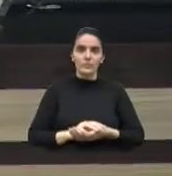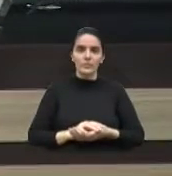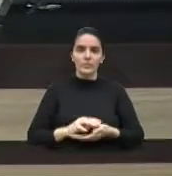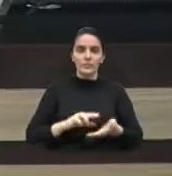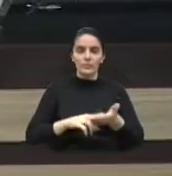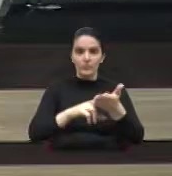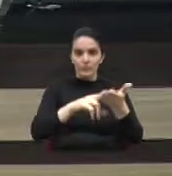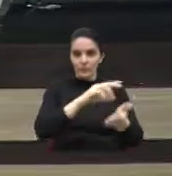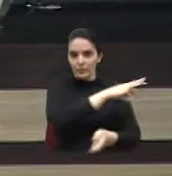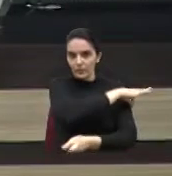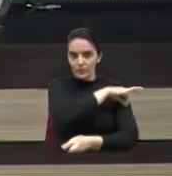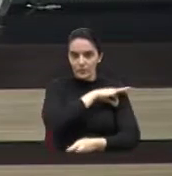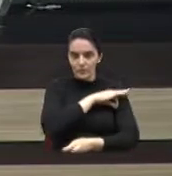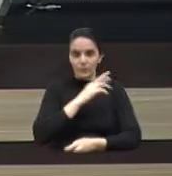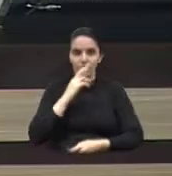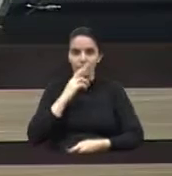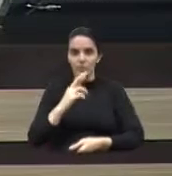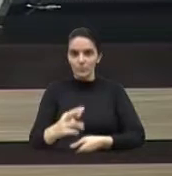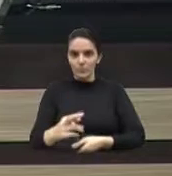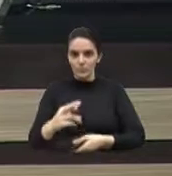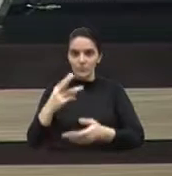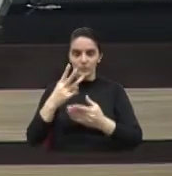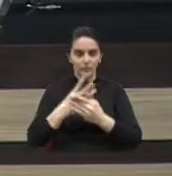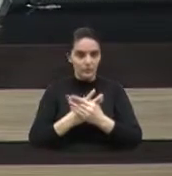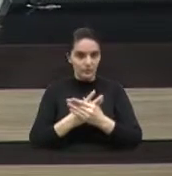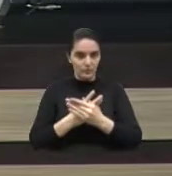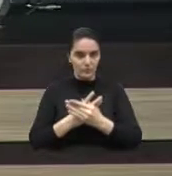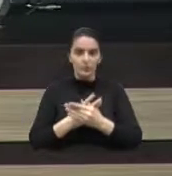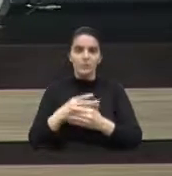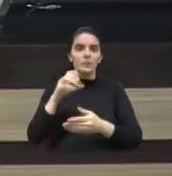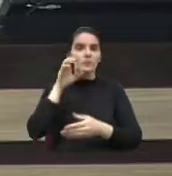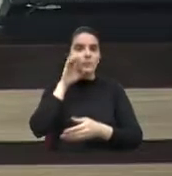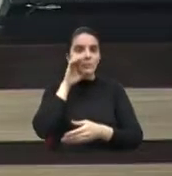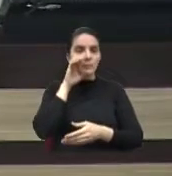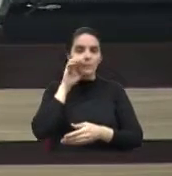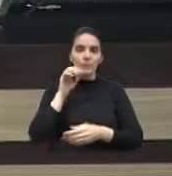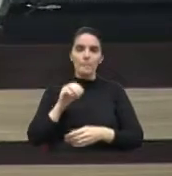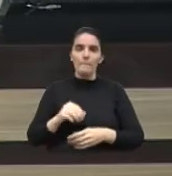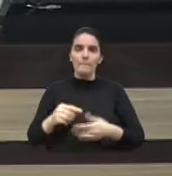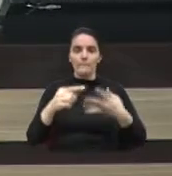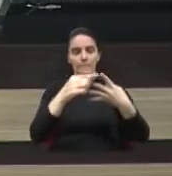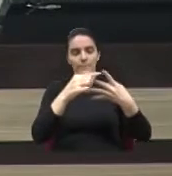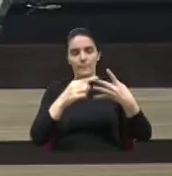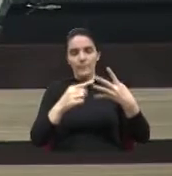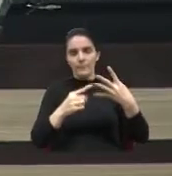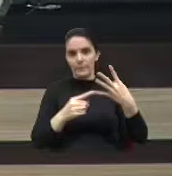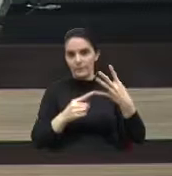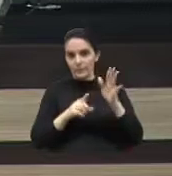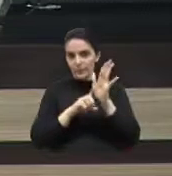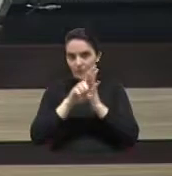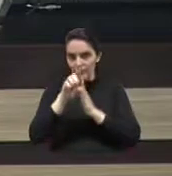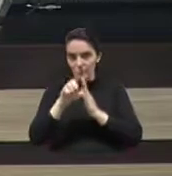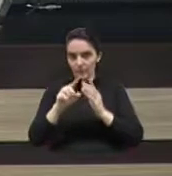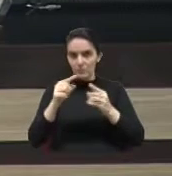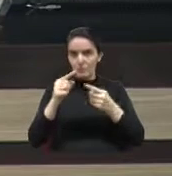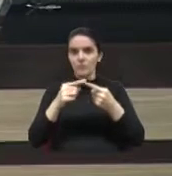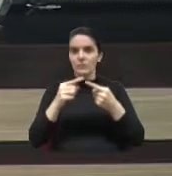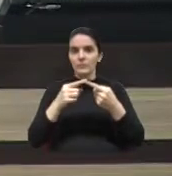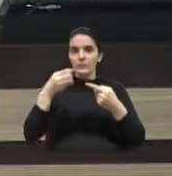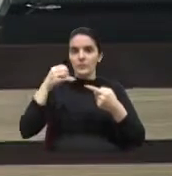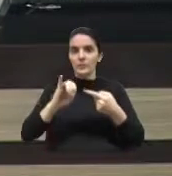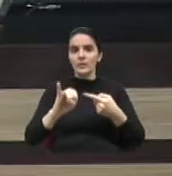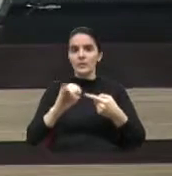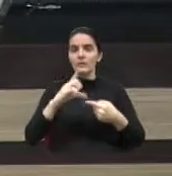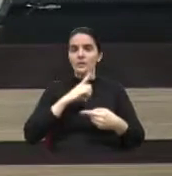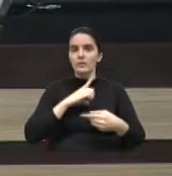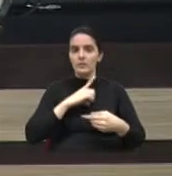prefeito, para que envie a esta Casa de Leis, em especial a essa vereadora, as informações de decisão a saber. Que informe-se a exigência